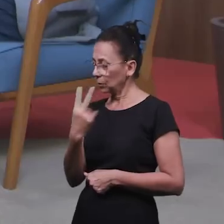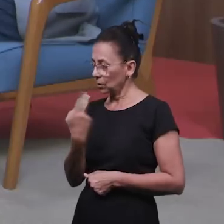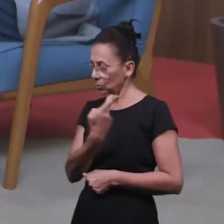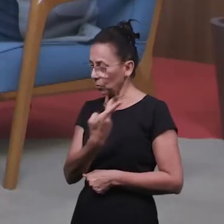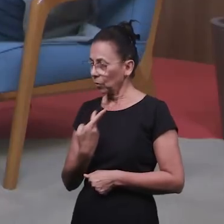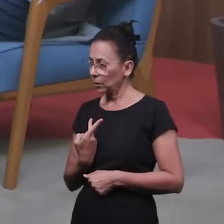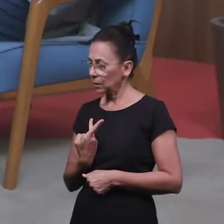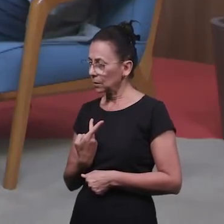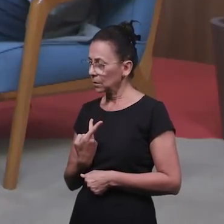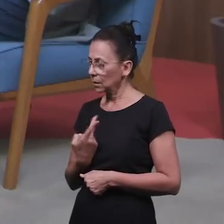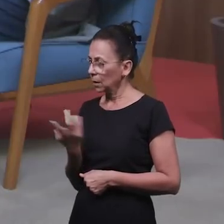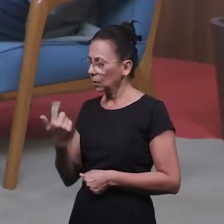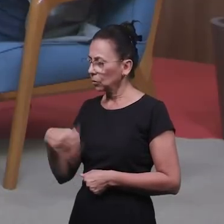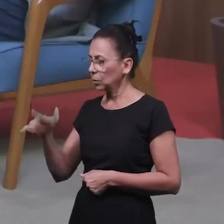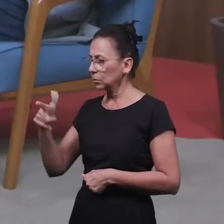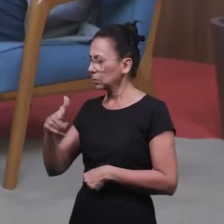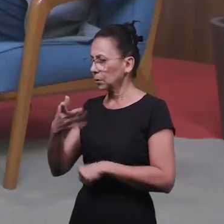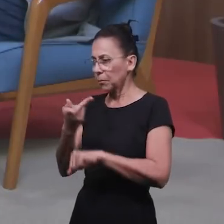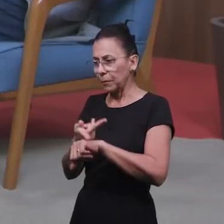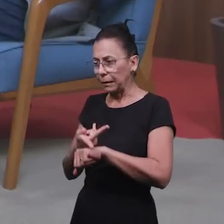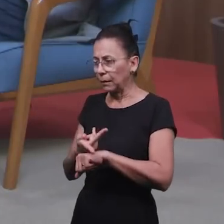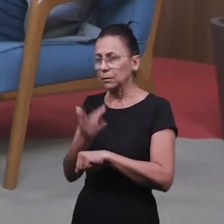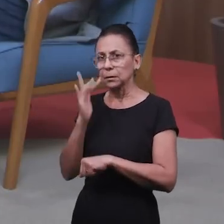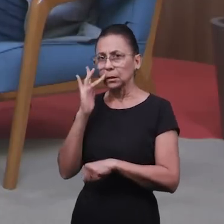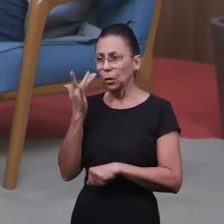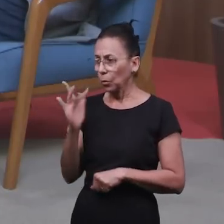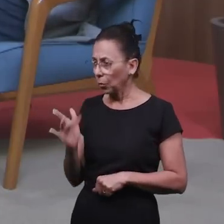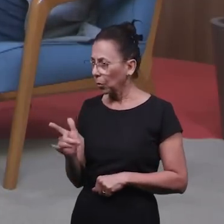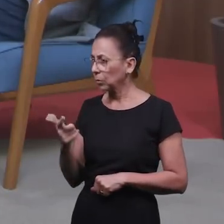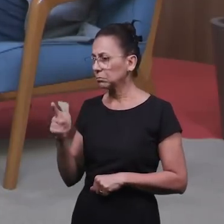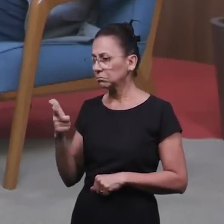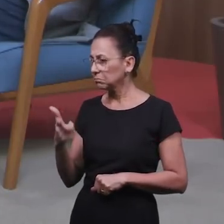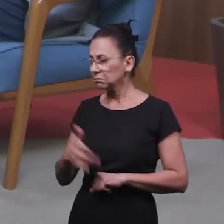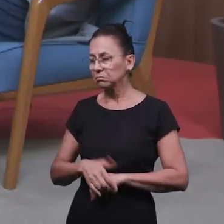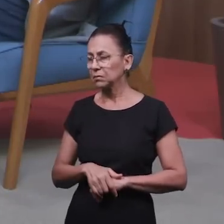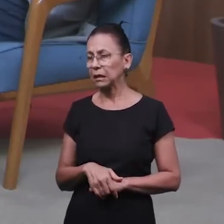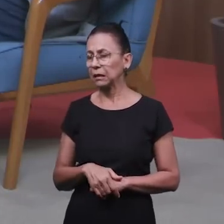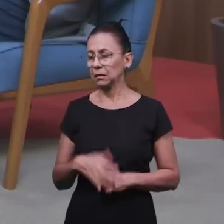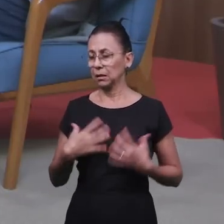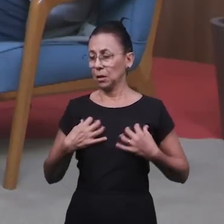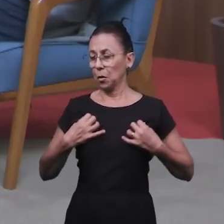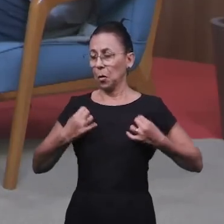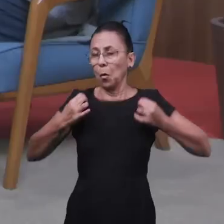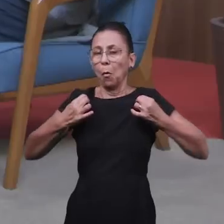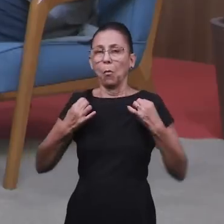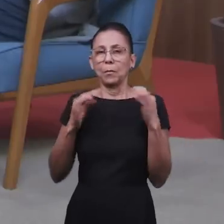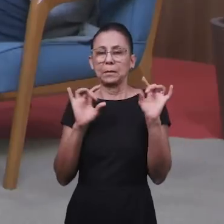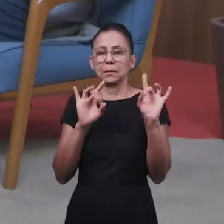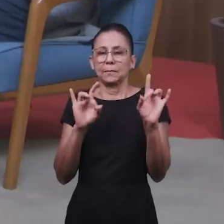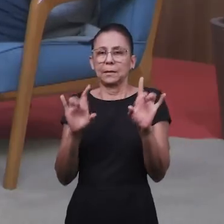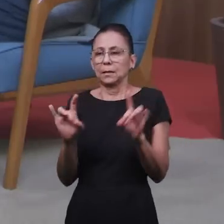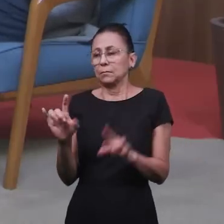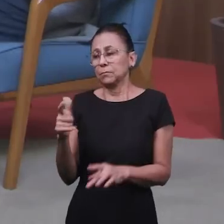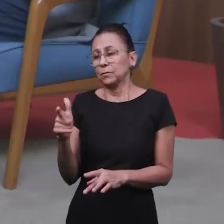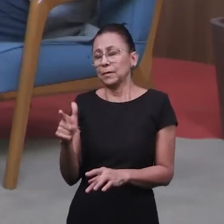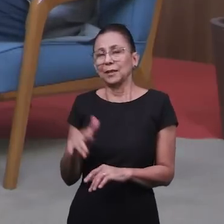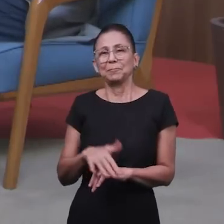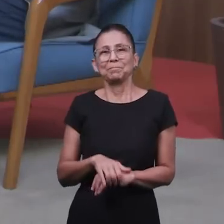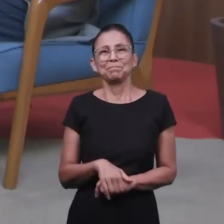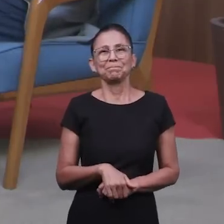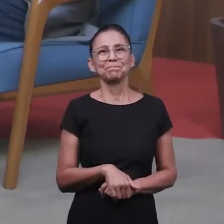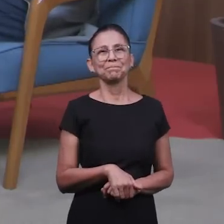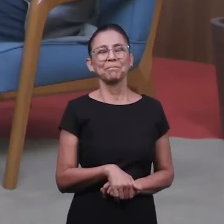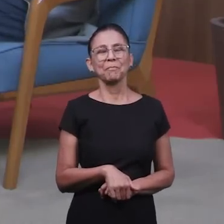de cara: não temos prata nem ouro. Eles não tinham ali vestes de riqueza, mas a